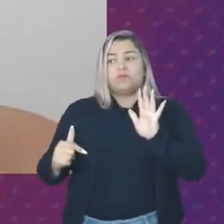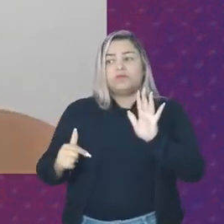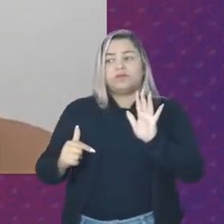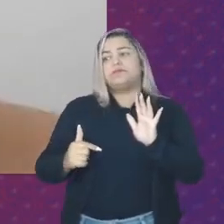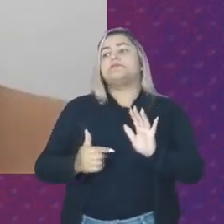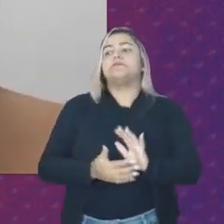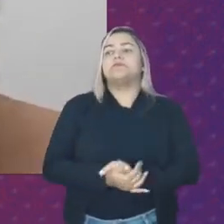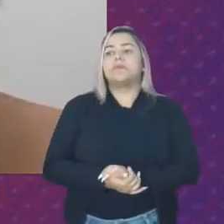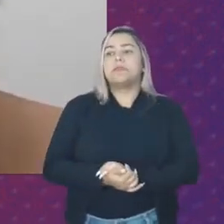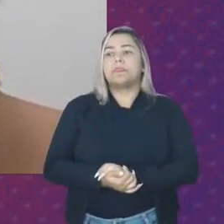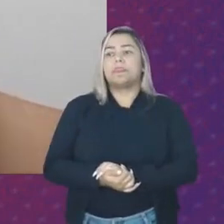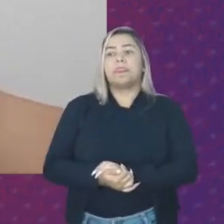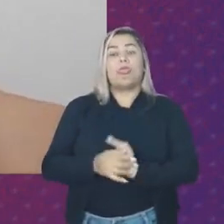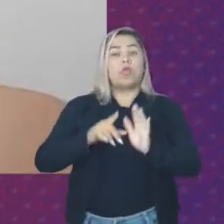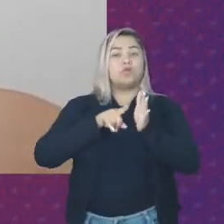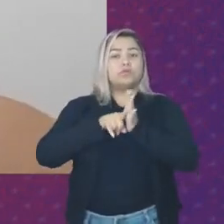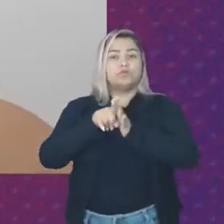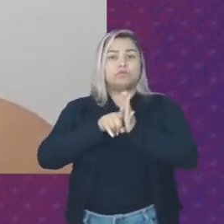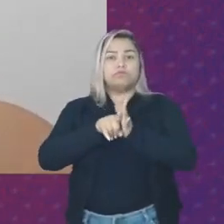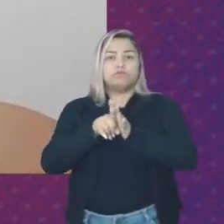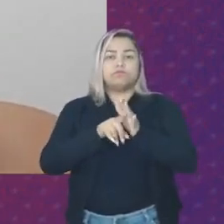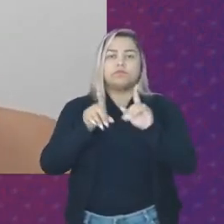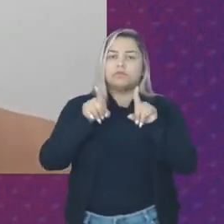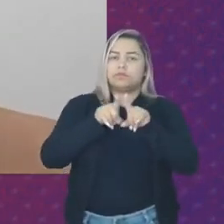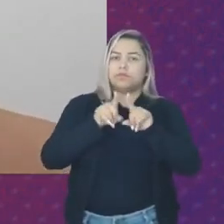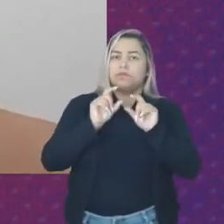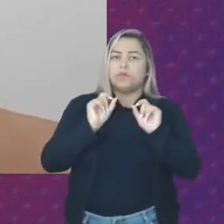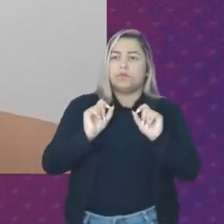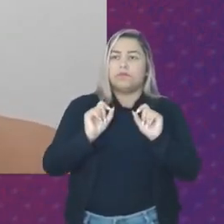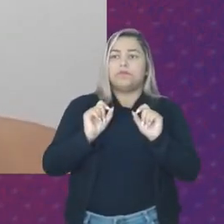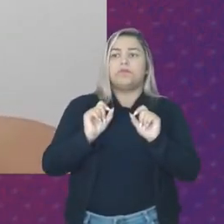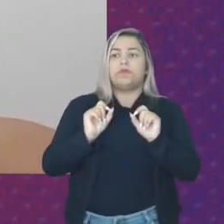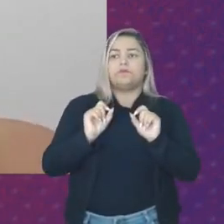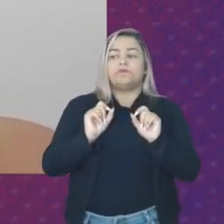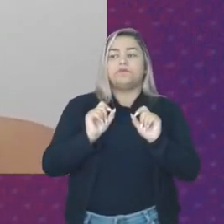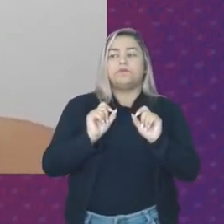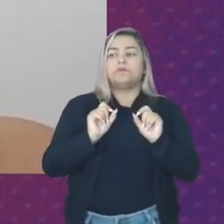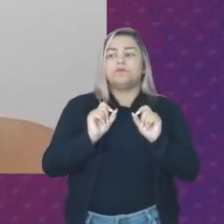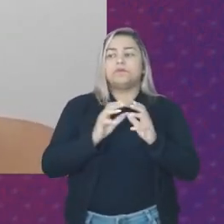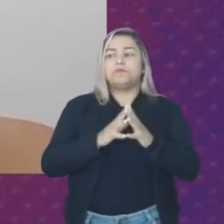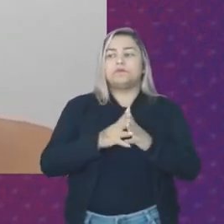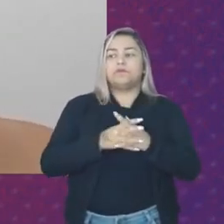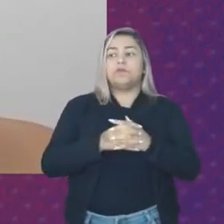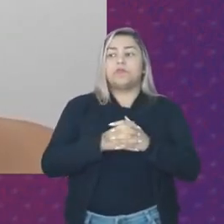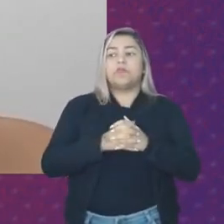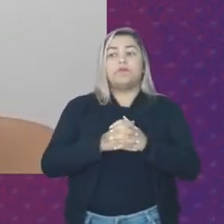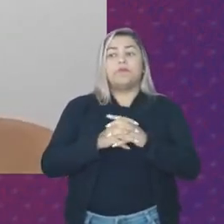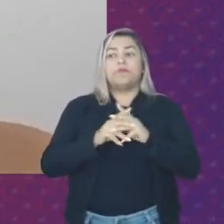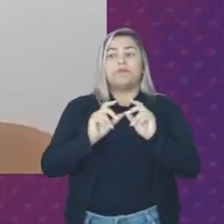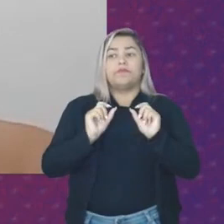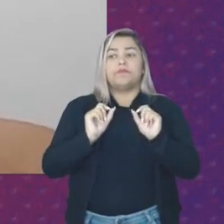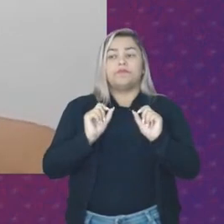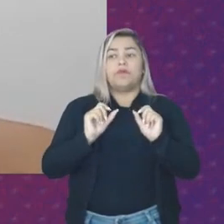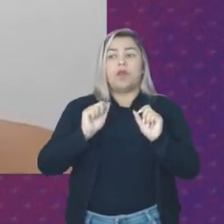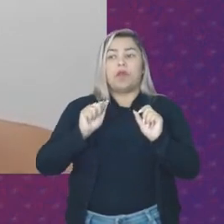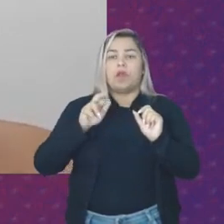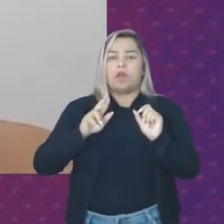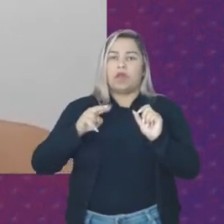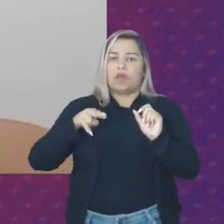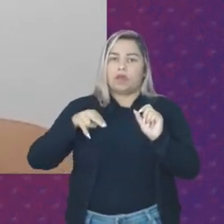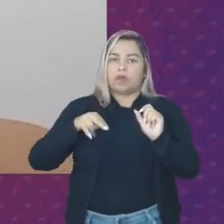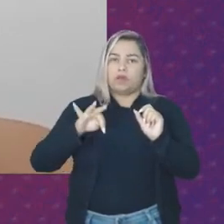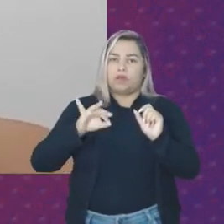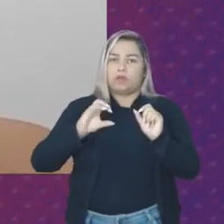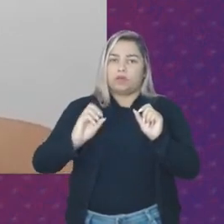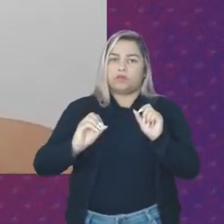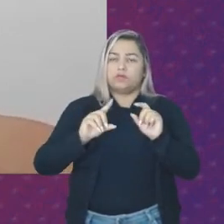Então, o explorador, né, exploradora, no nosso caso, é aquele arquétipo, quinto arquétipo